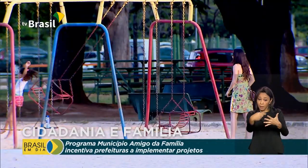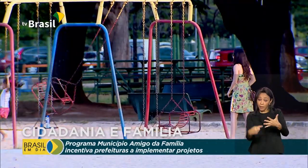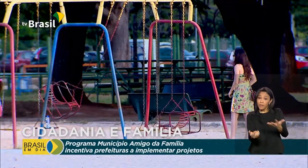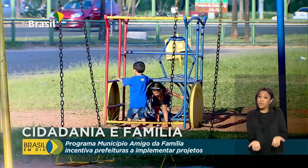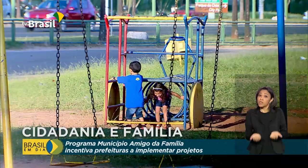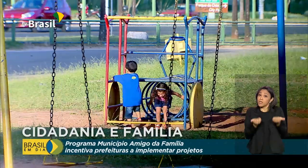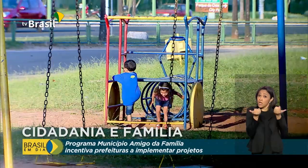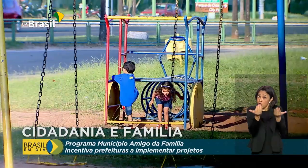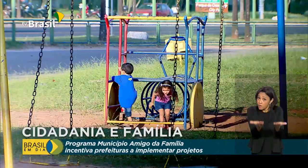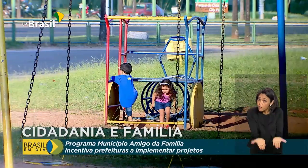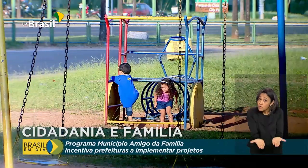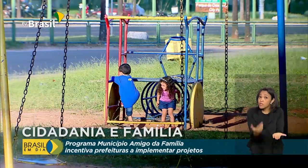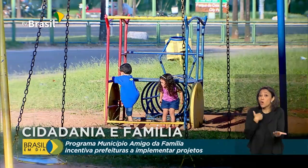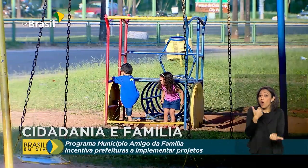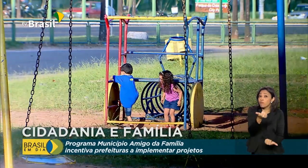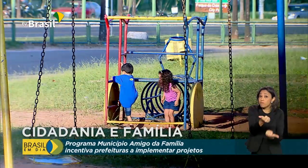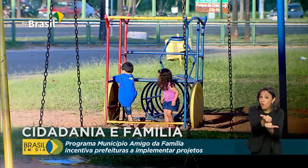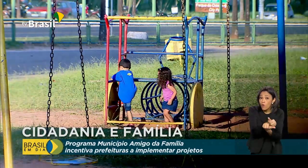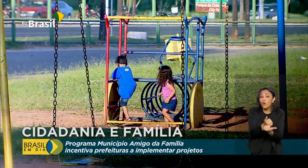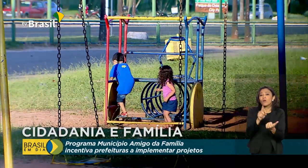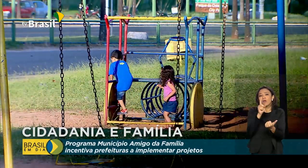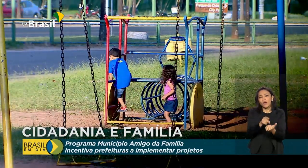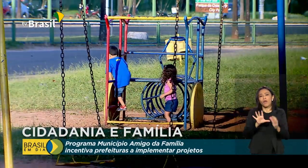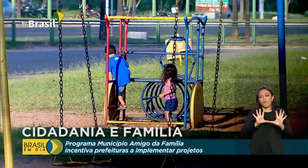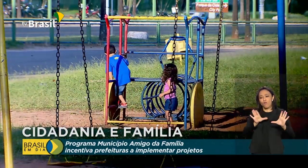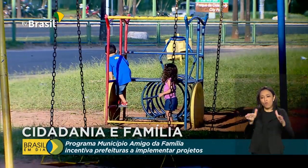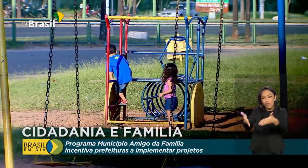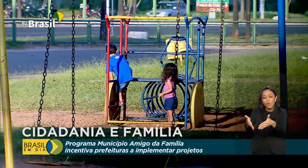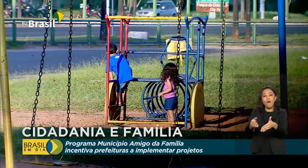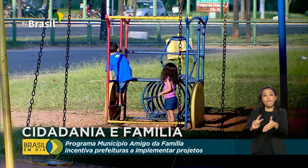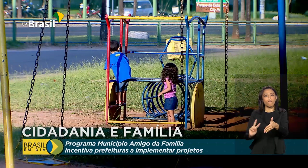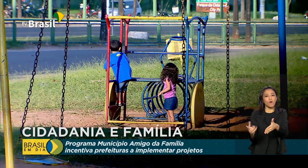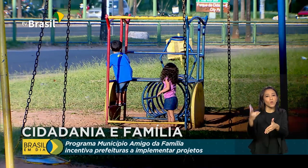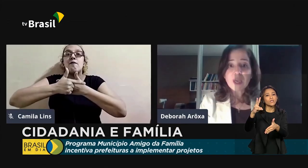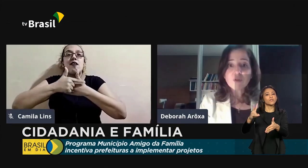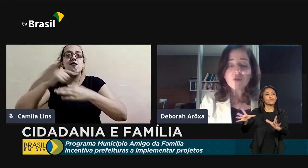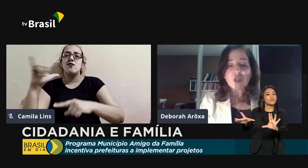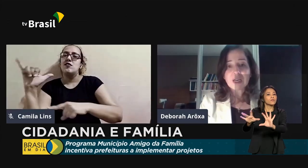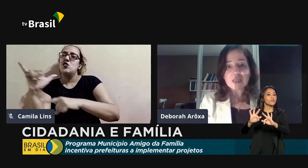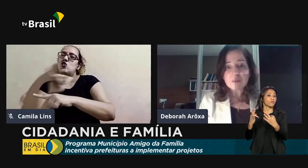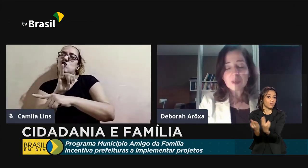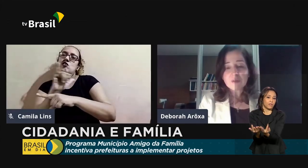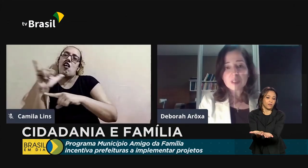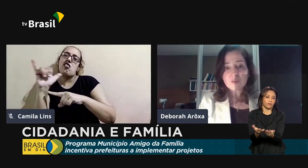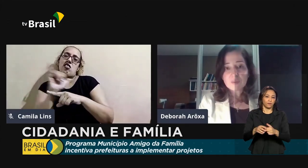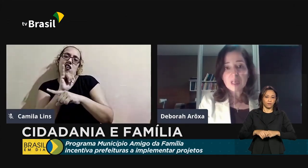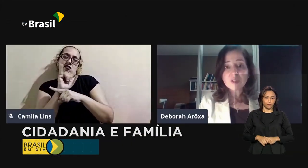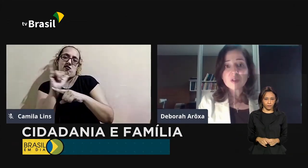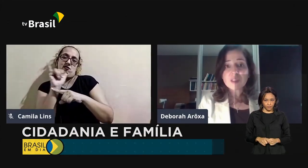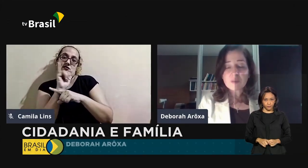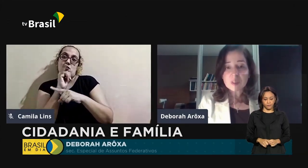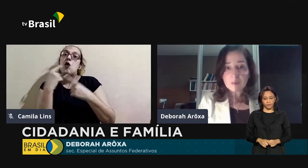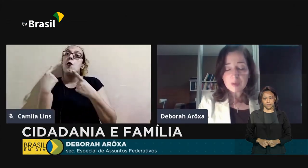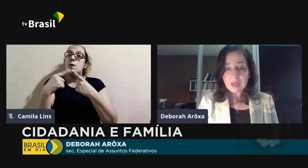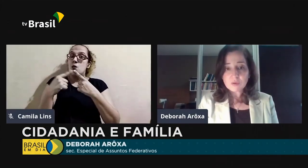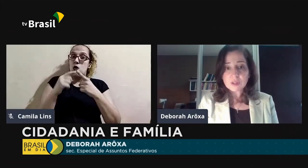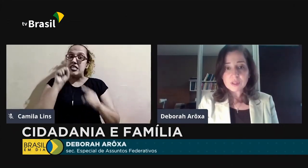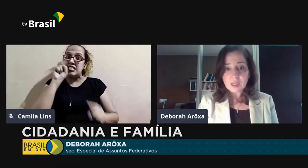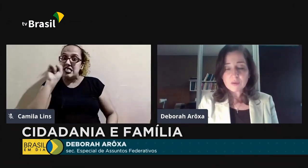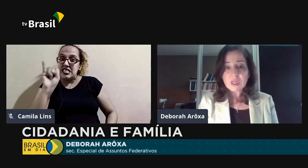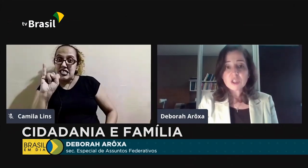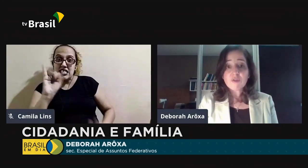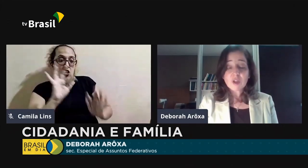ou benefícios voltados à valorização dos vínculos familiares. Por meio do fortalecimento das famílias, nós temos